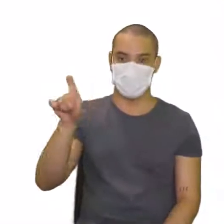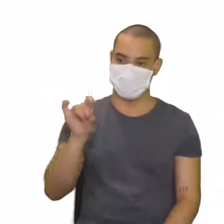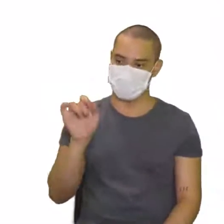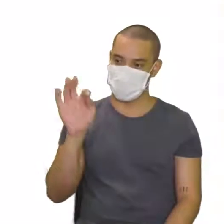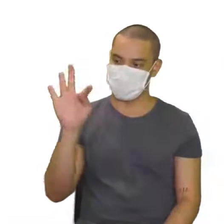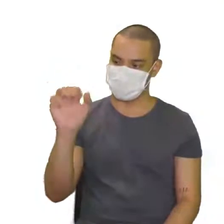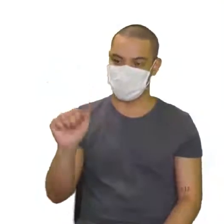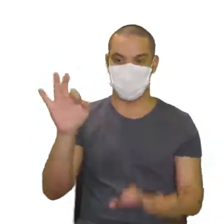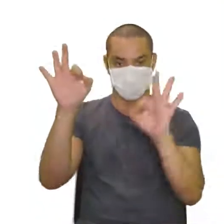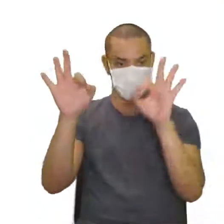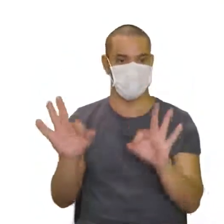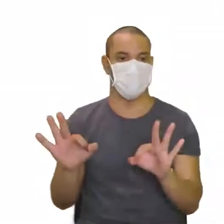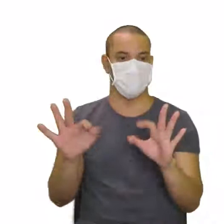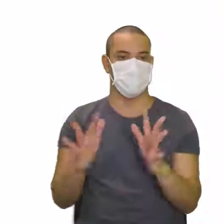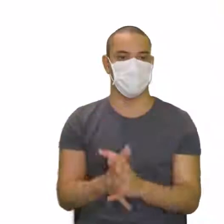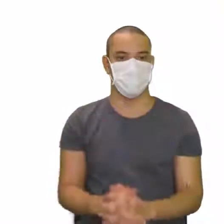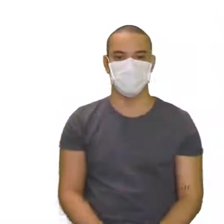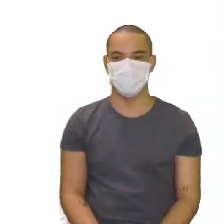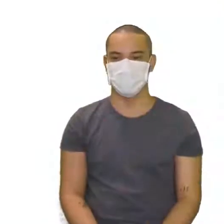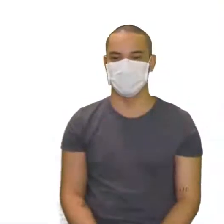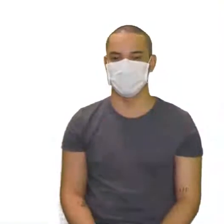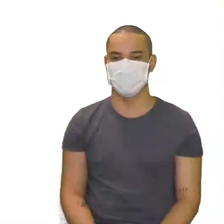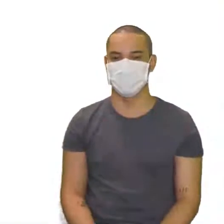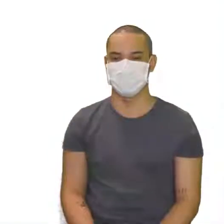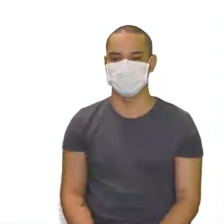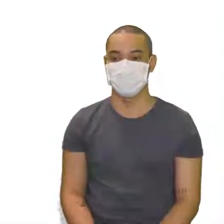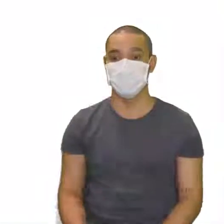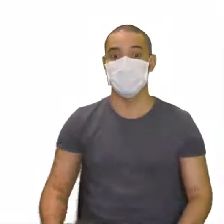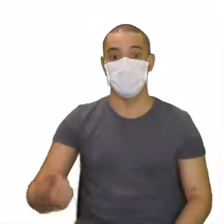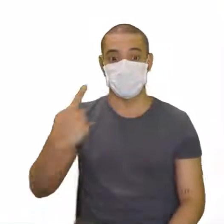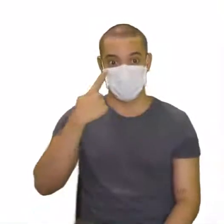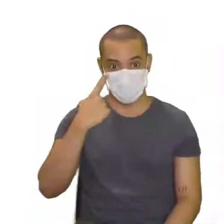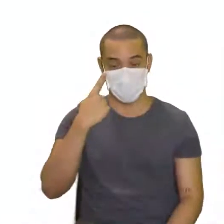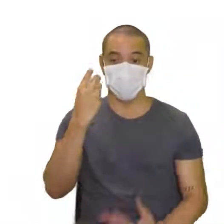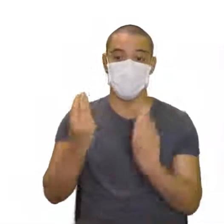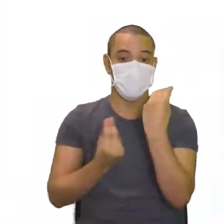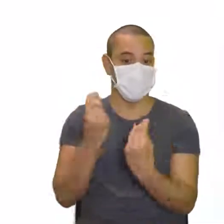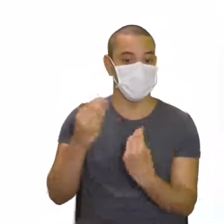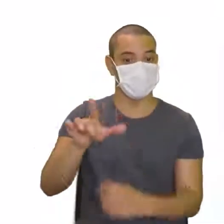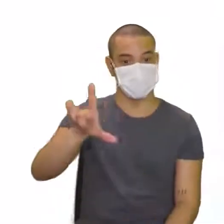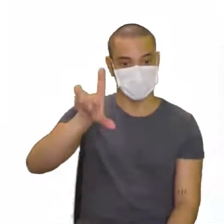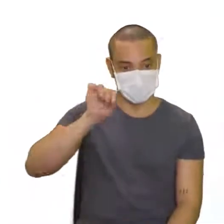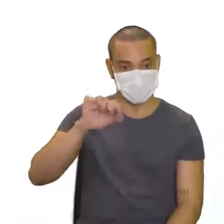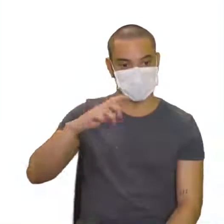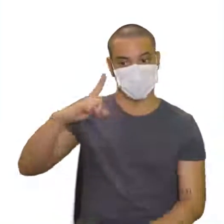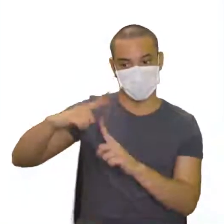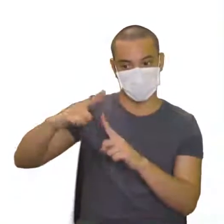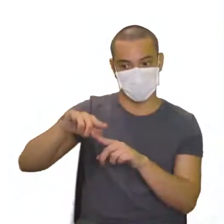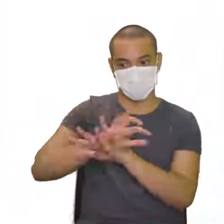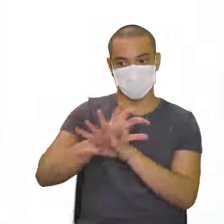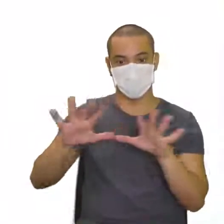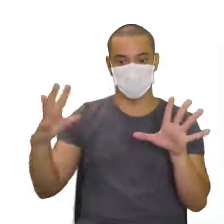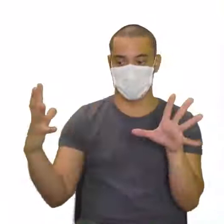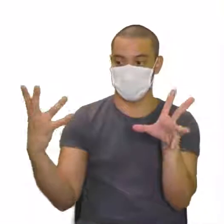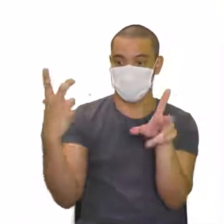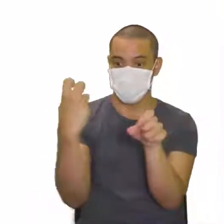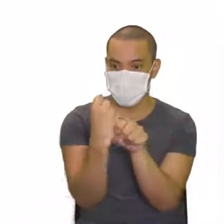exata, ok? Vamos ver aqui como eu posso pegar esse tipo de questão e